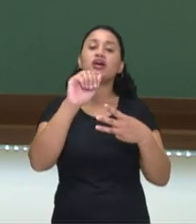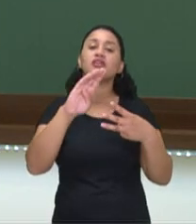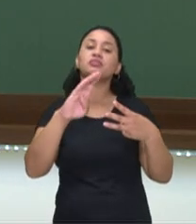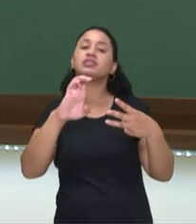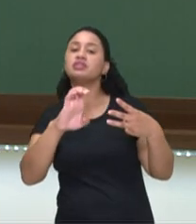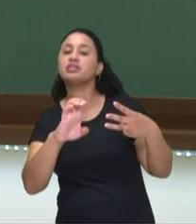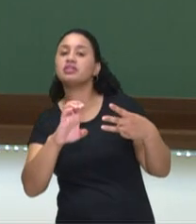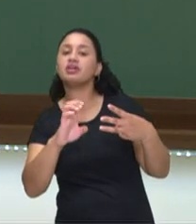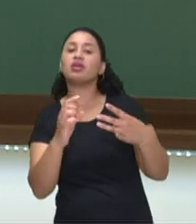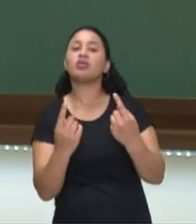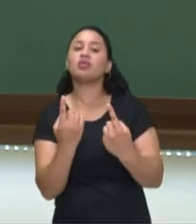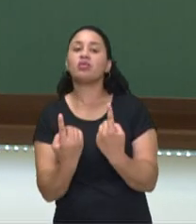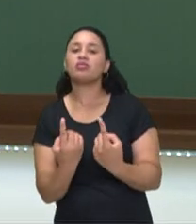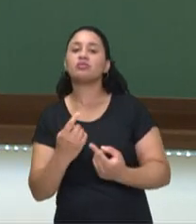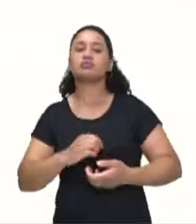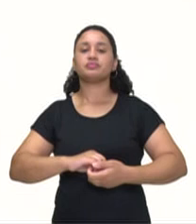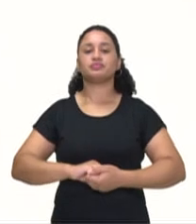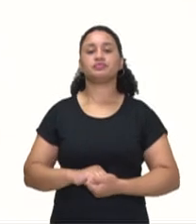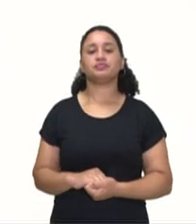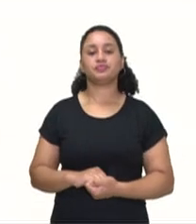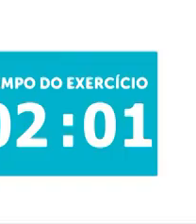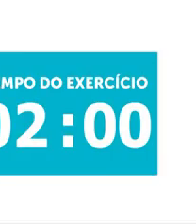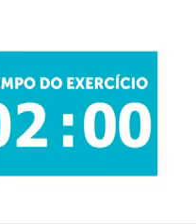B ou letra C?